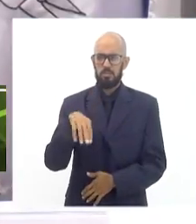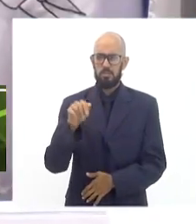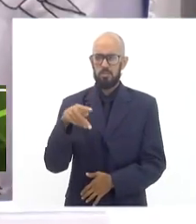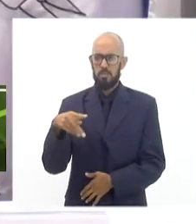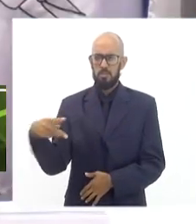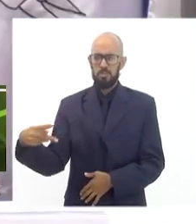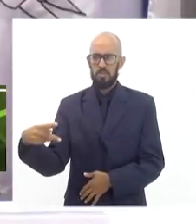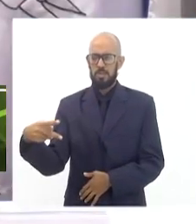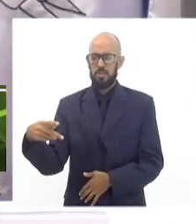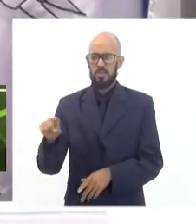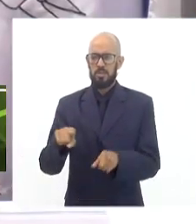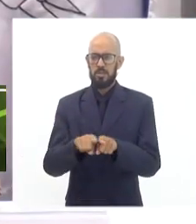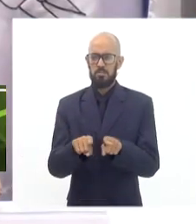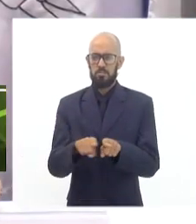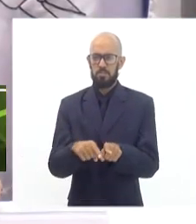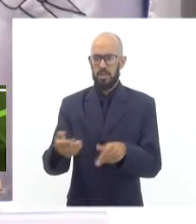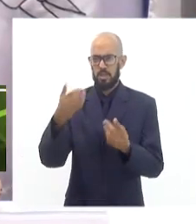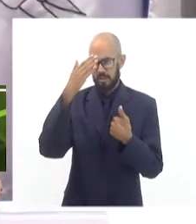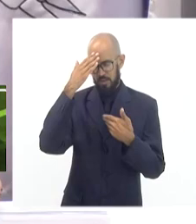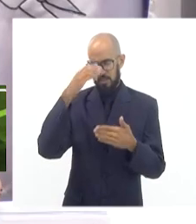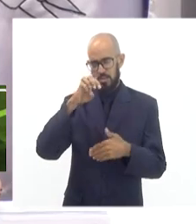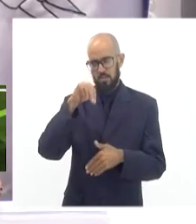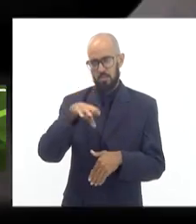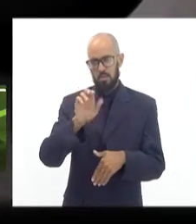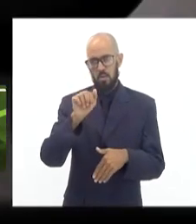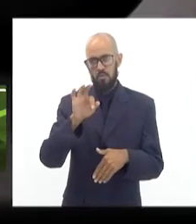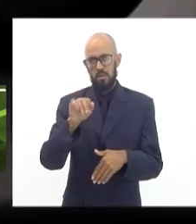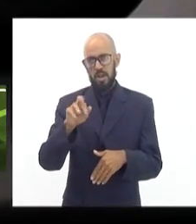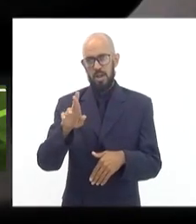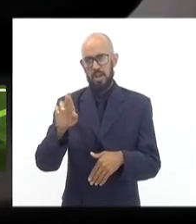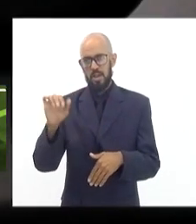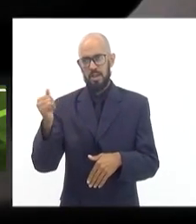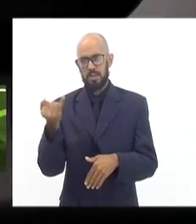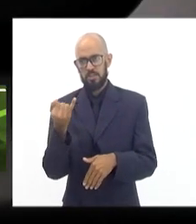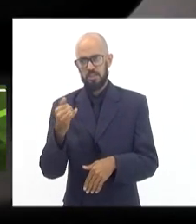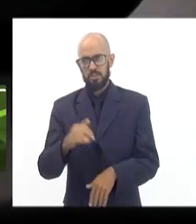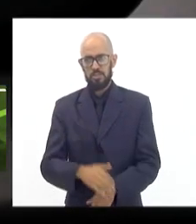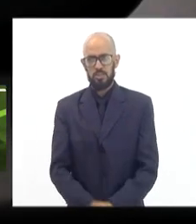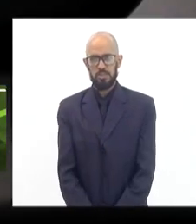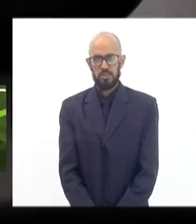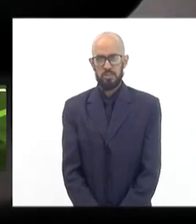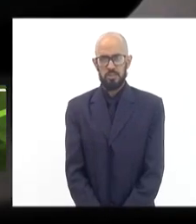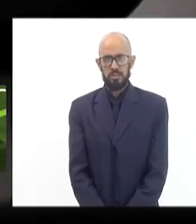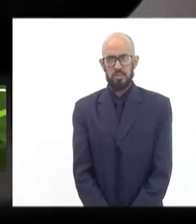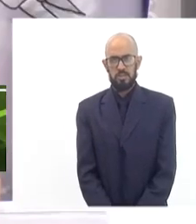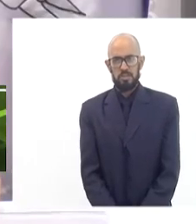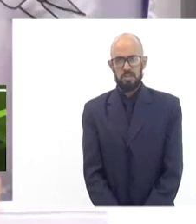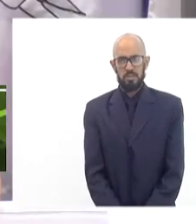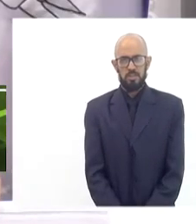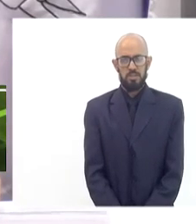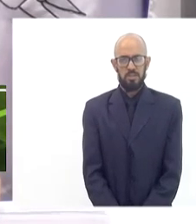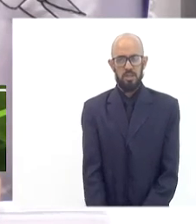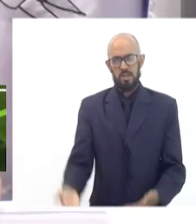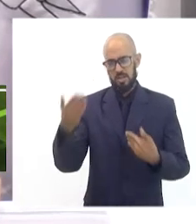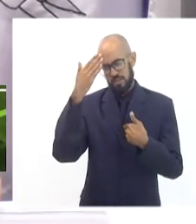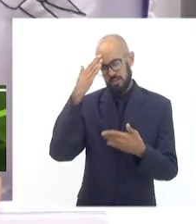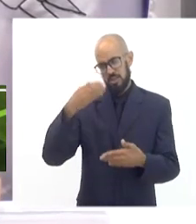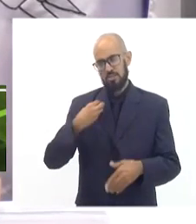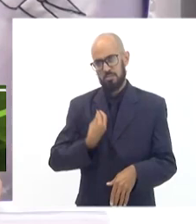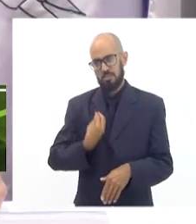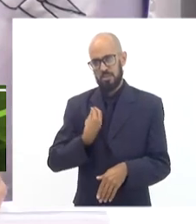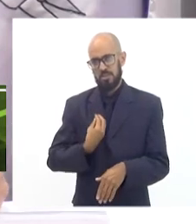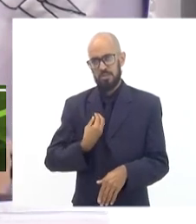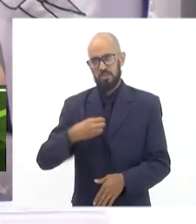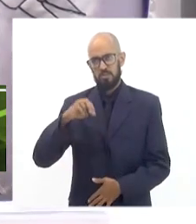agradecer a presença do Mofarrej não o e agradecer a presença do